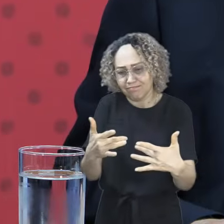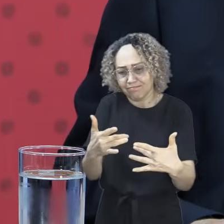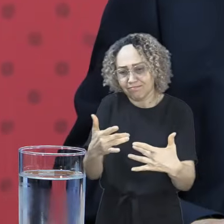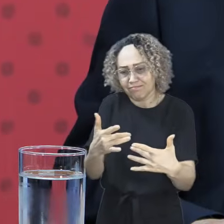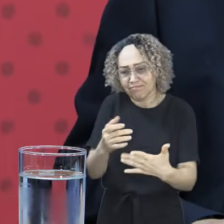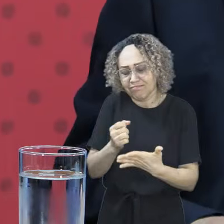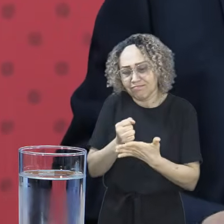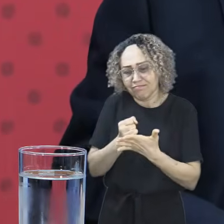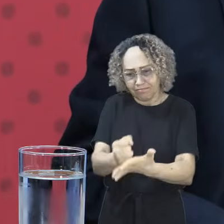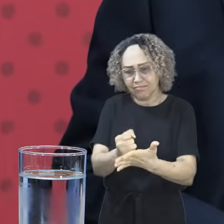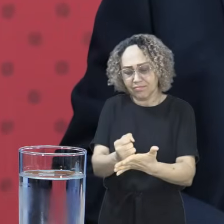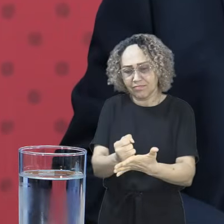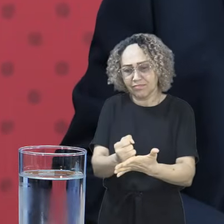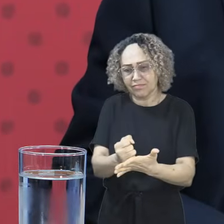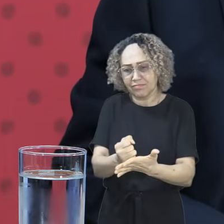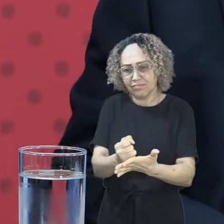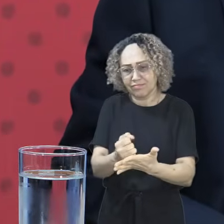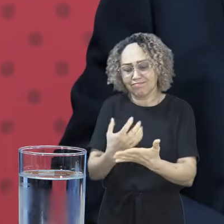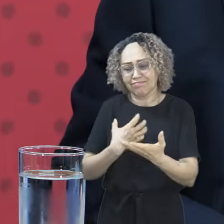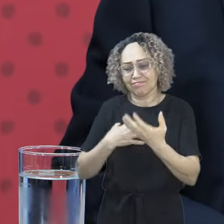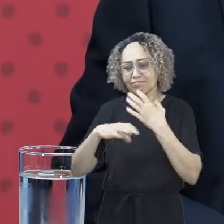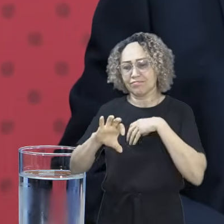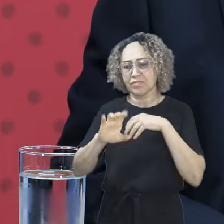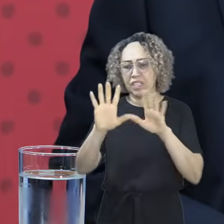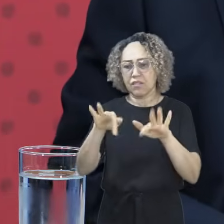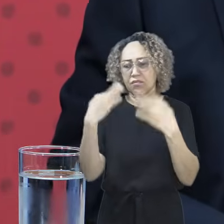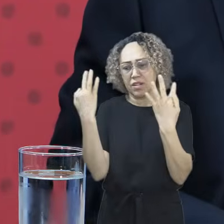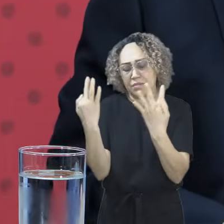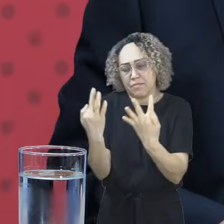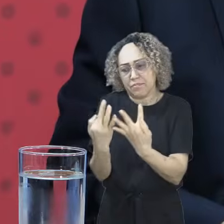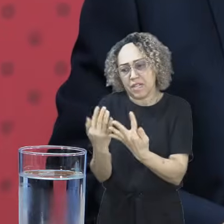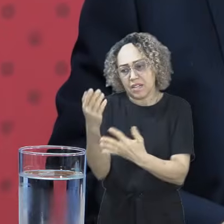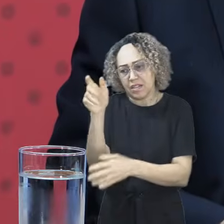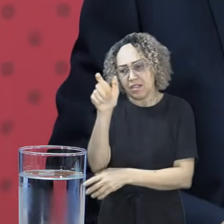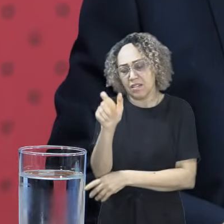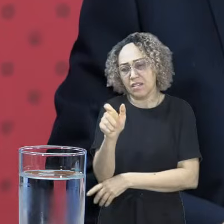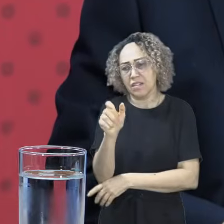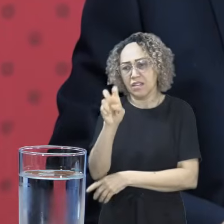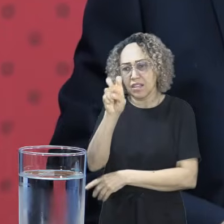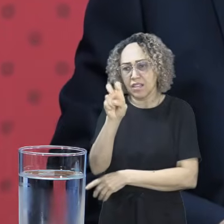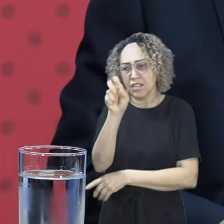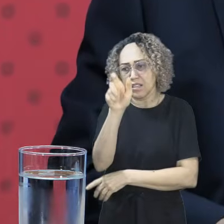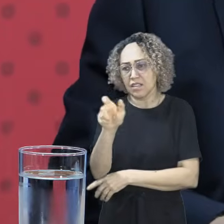claro, o balanço não poderia ser outro, né? É um balanço muito positivo,